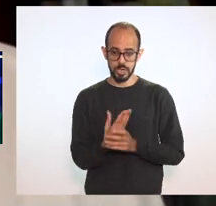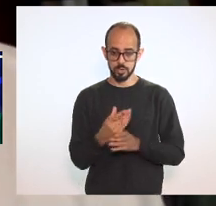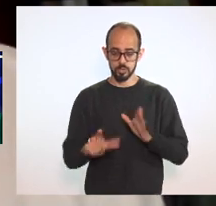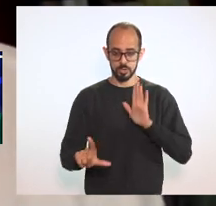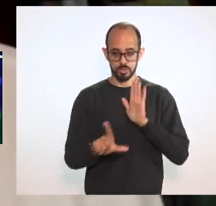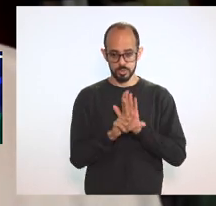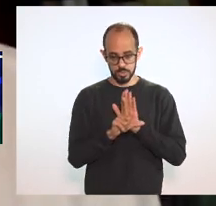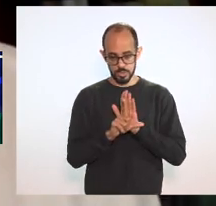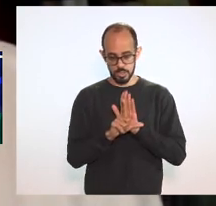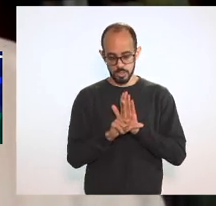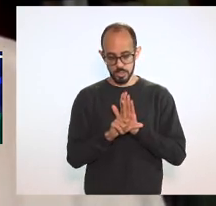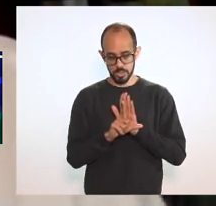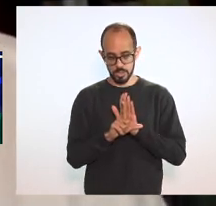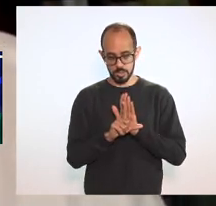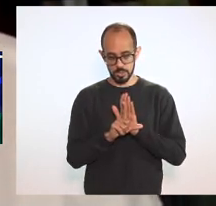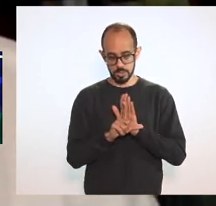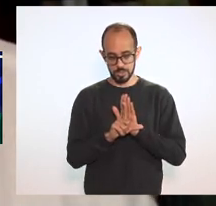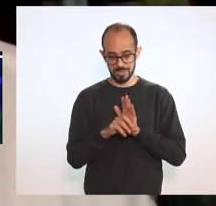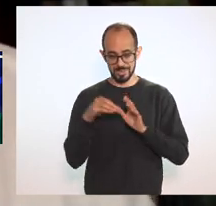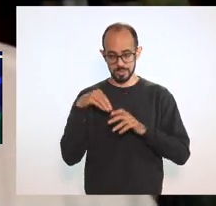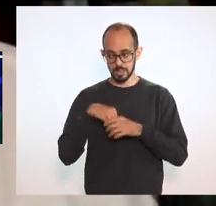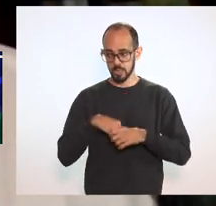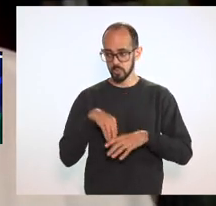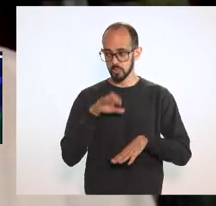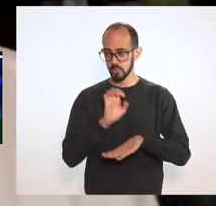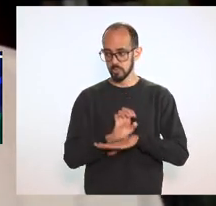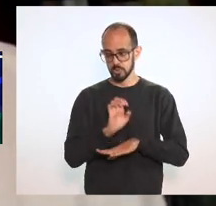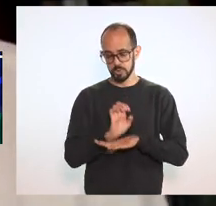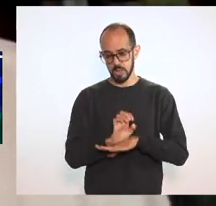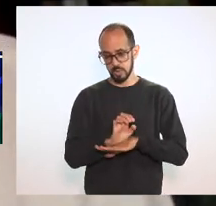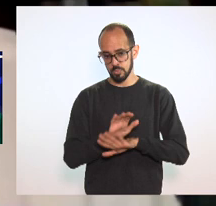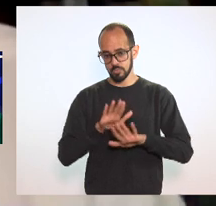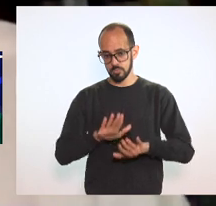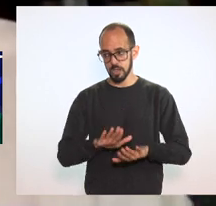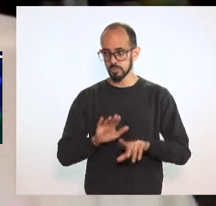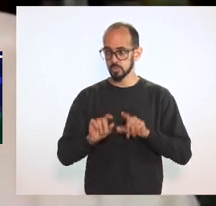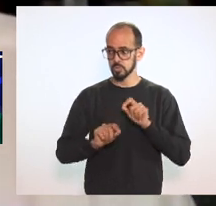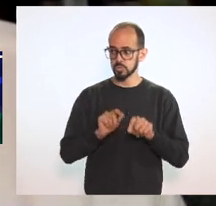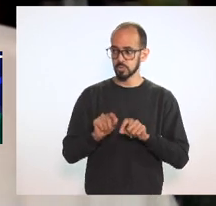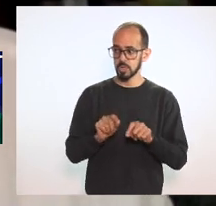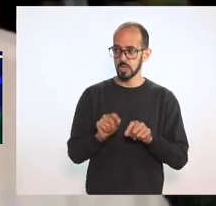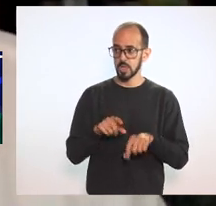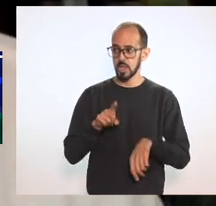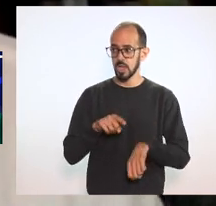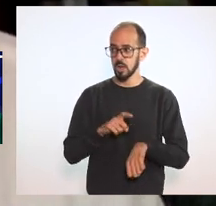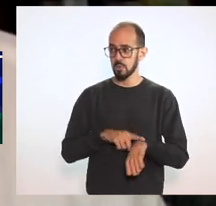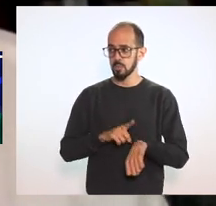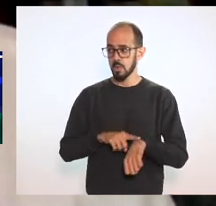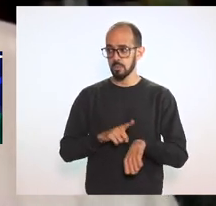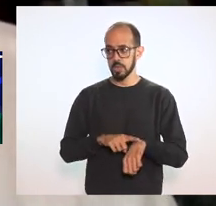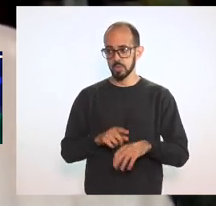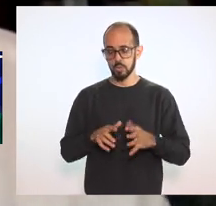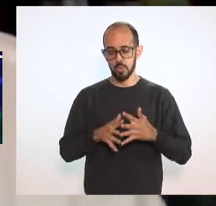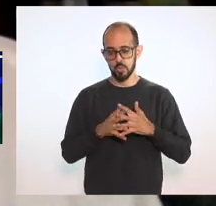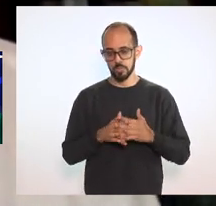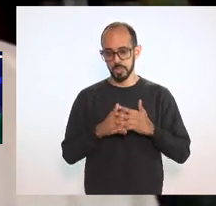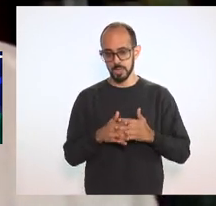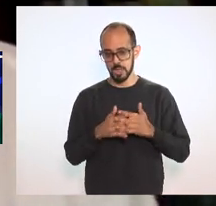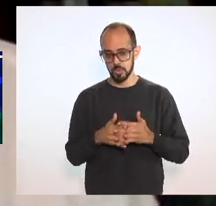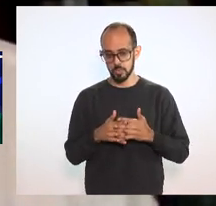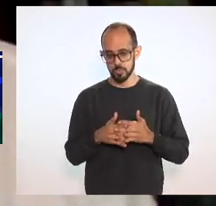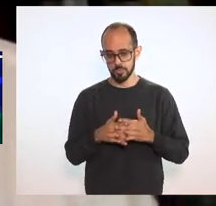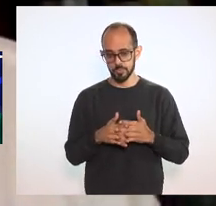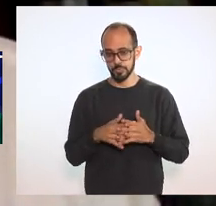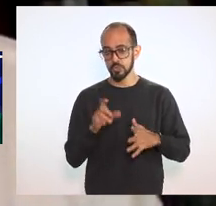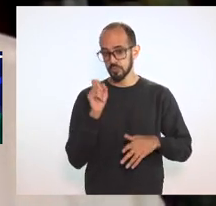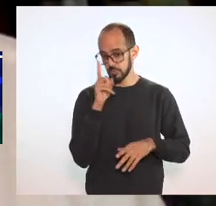no âmbito Estadual mas o momento um momento muito delicado um momento muito difícil